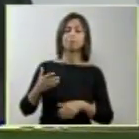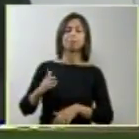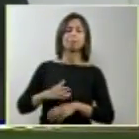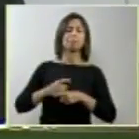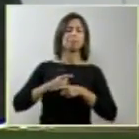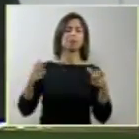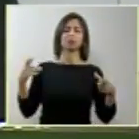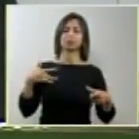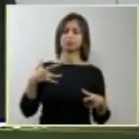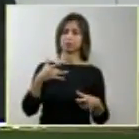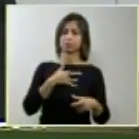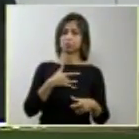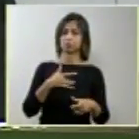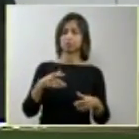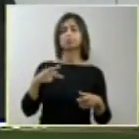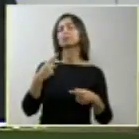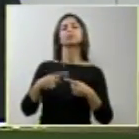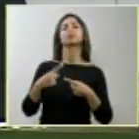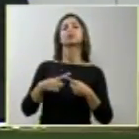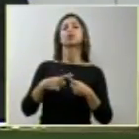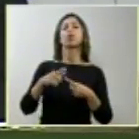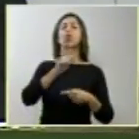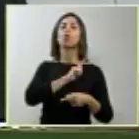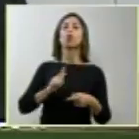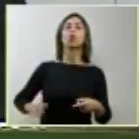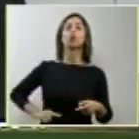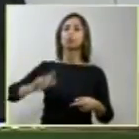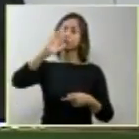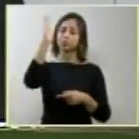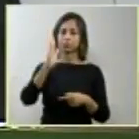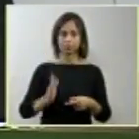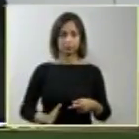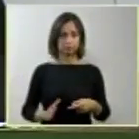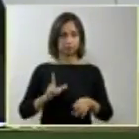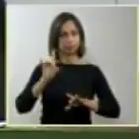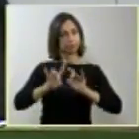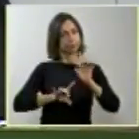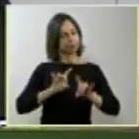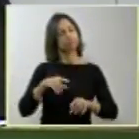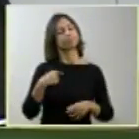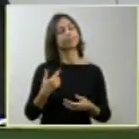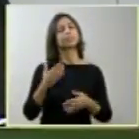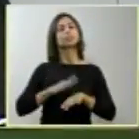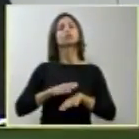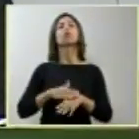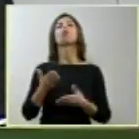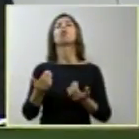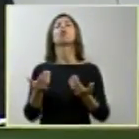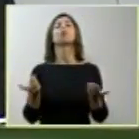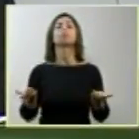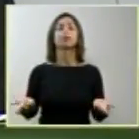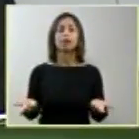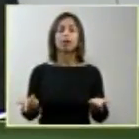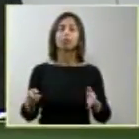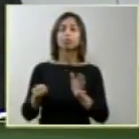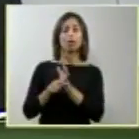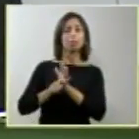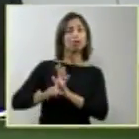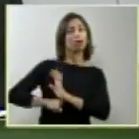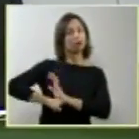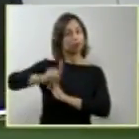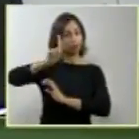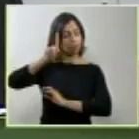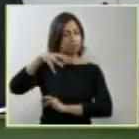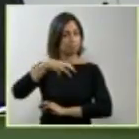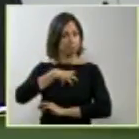do próprio Estado gênero. Perfeito. E especificamente precisamos cobrar o Estado da Bahia